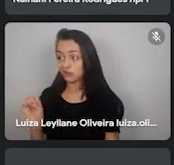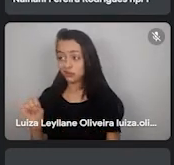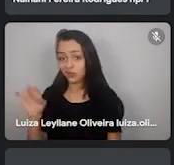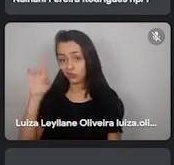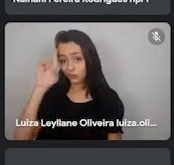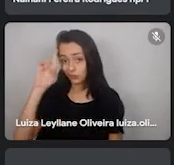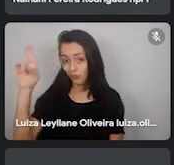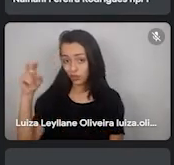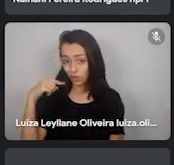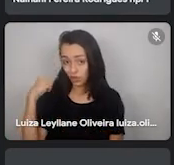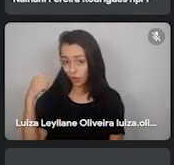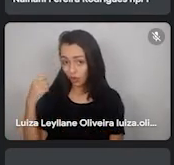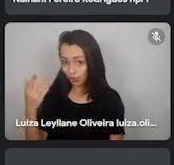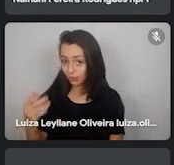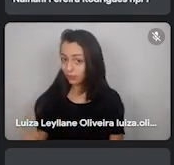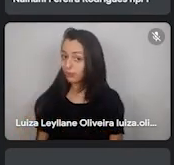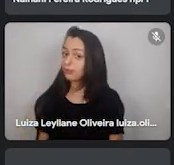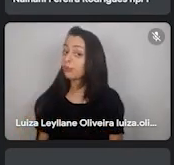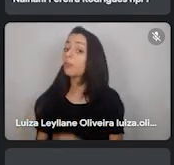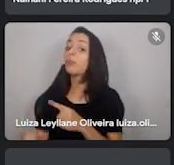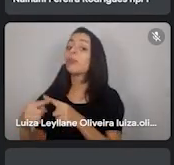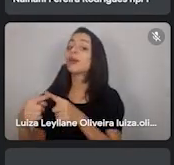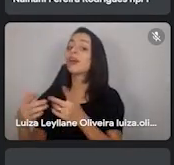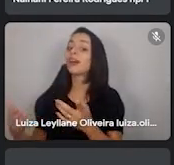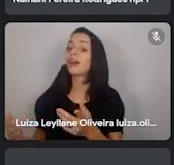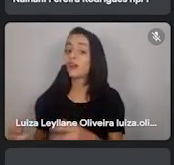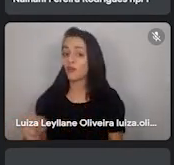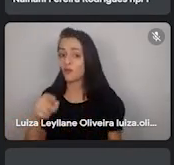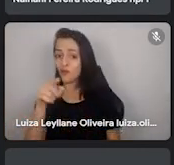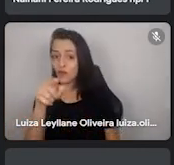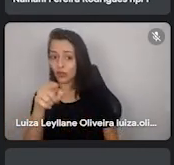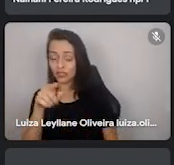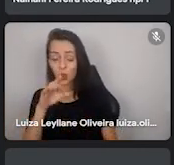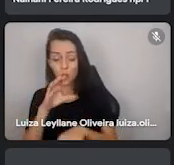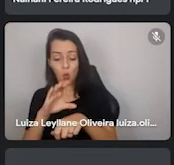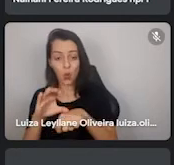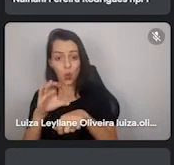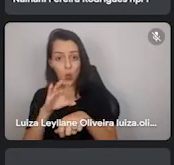Porque você o quê? Você